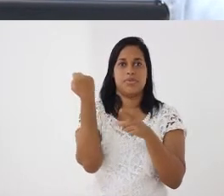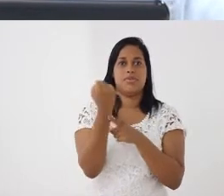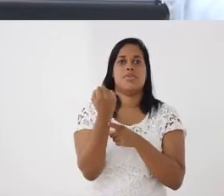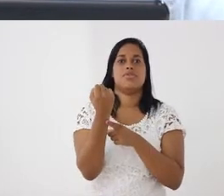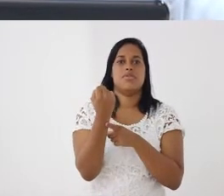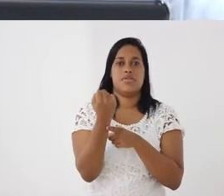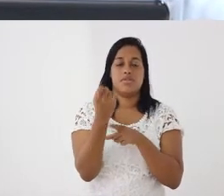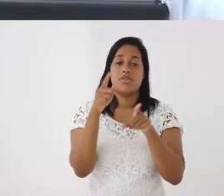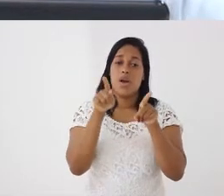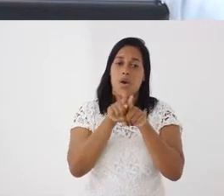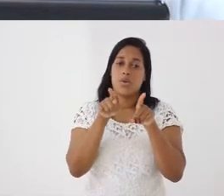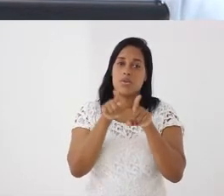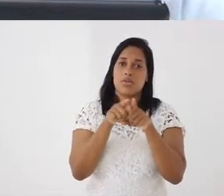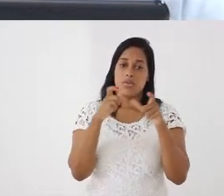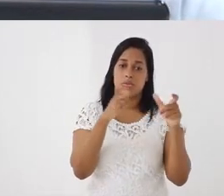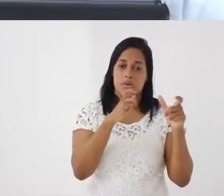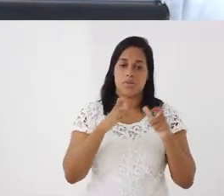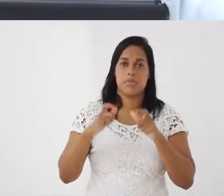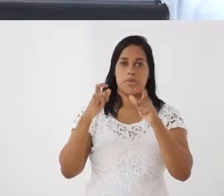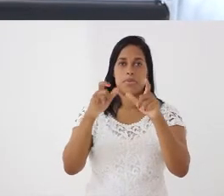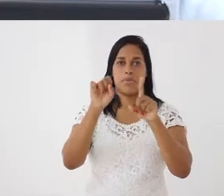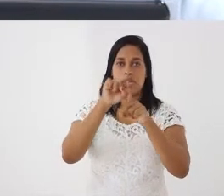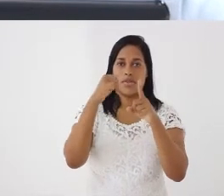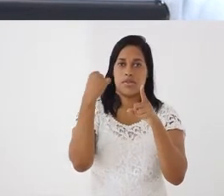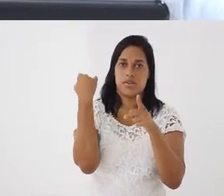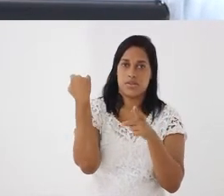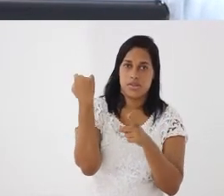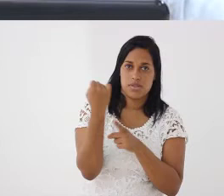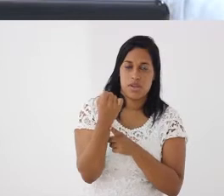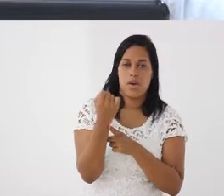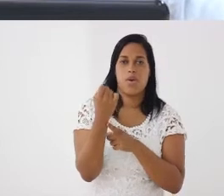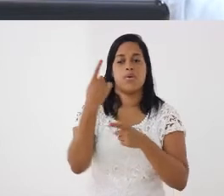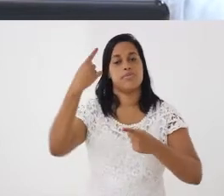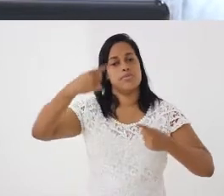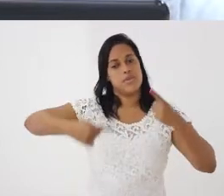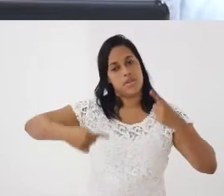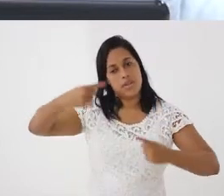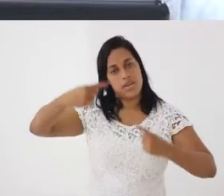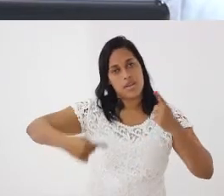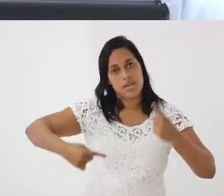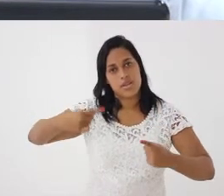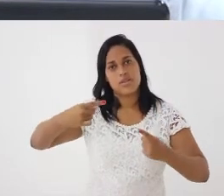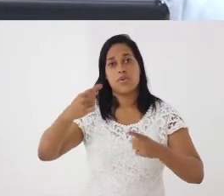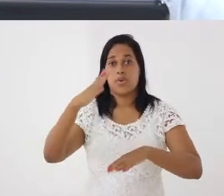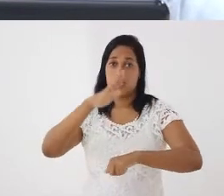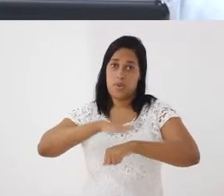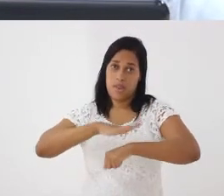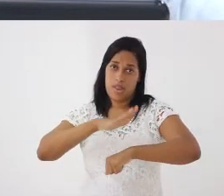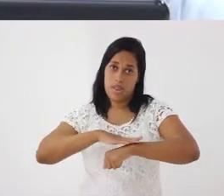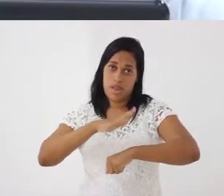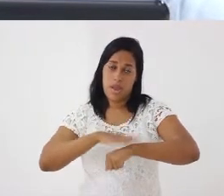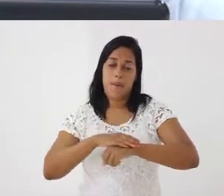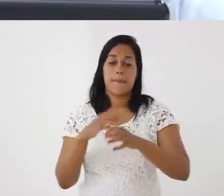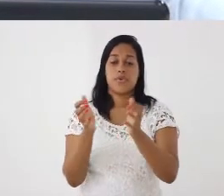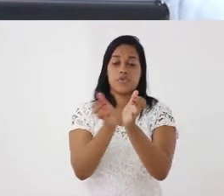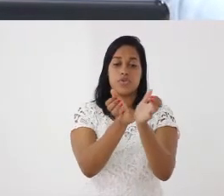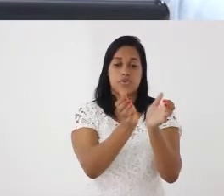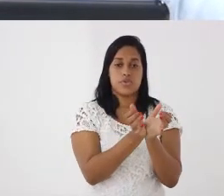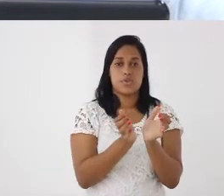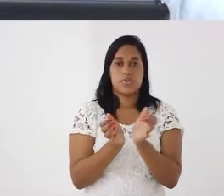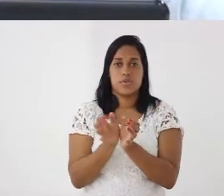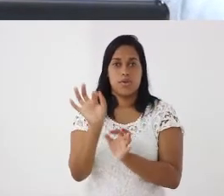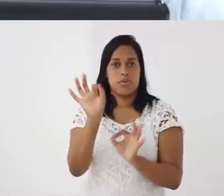social interfere no meio ambiente social, no meio ambiente político, no tempo, nos grupos